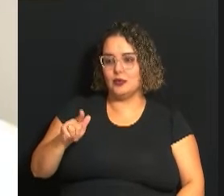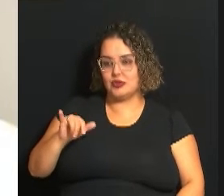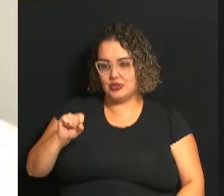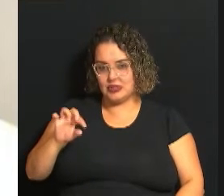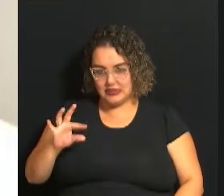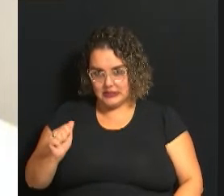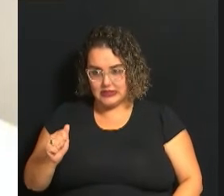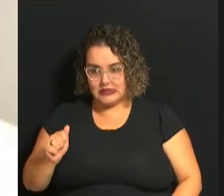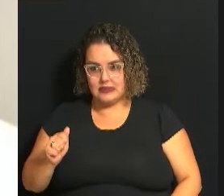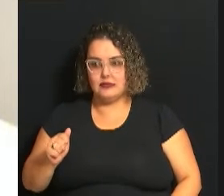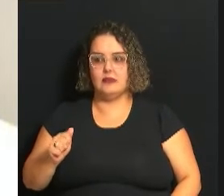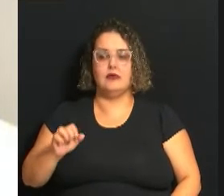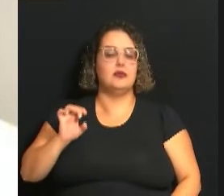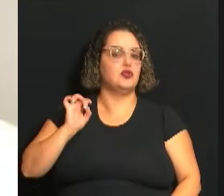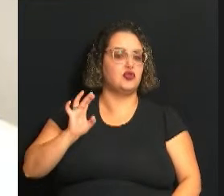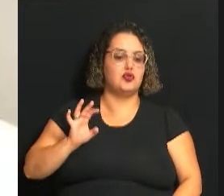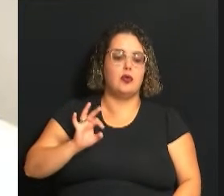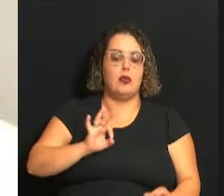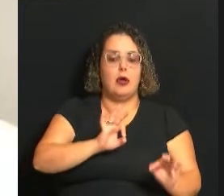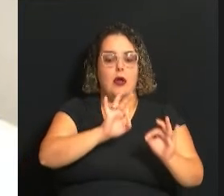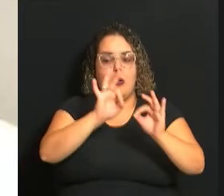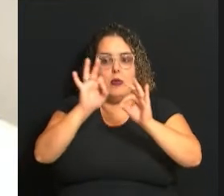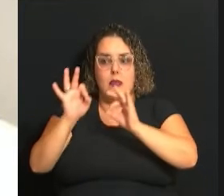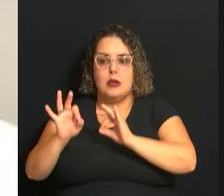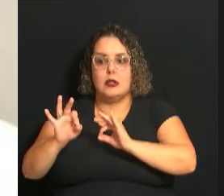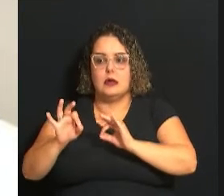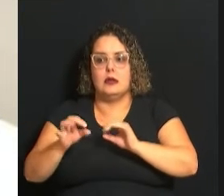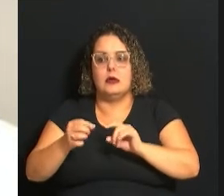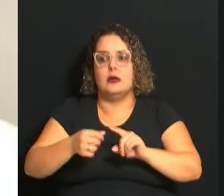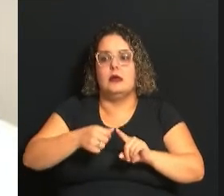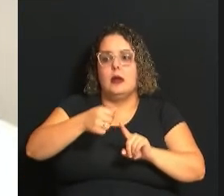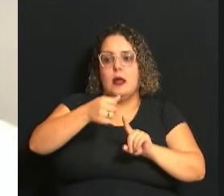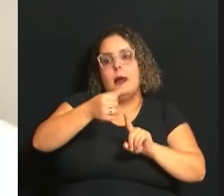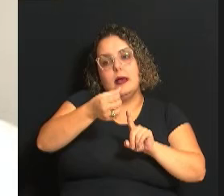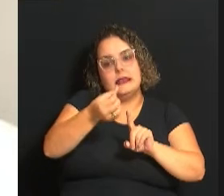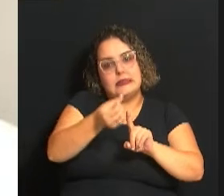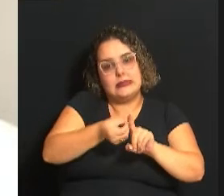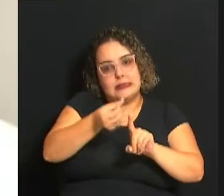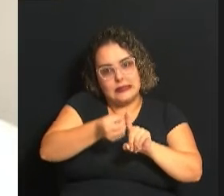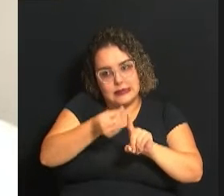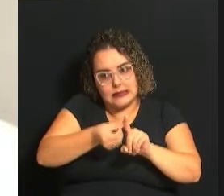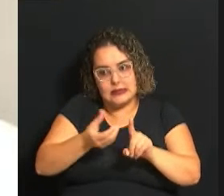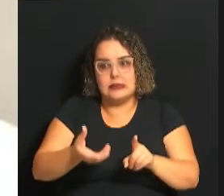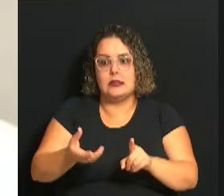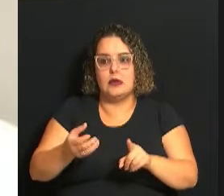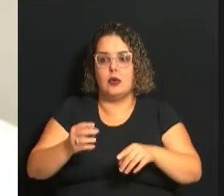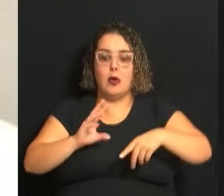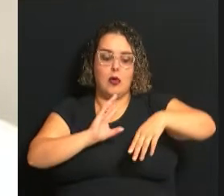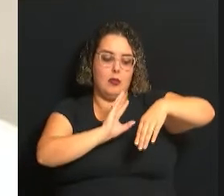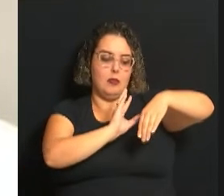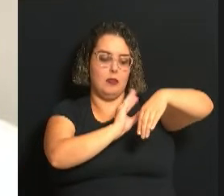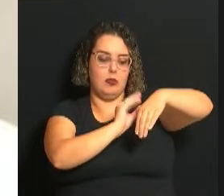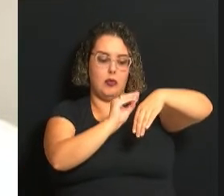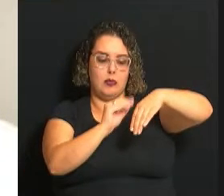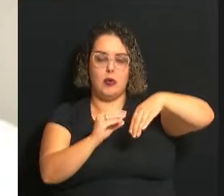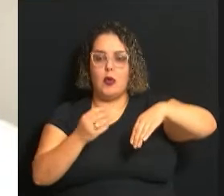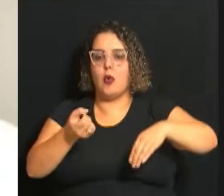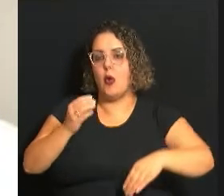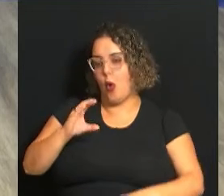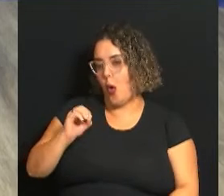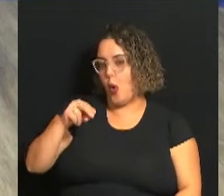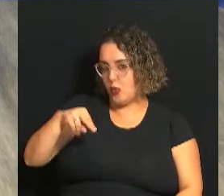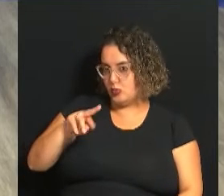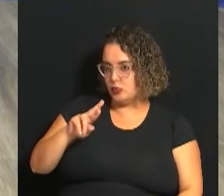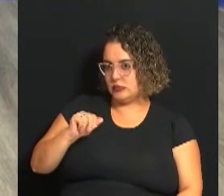só acompanhamentos, né, semestrais através da ressonância magnética, com contraste. Ô, Daiane, você tinha quantos anos